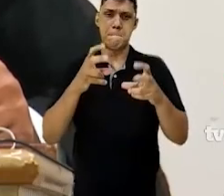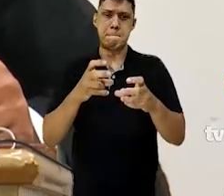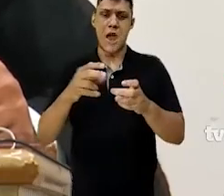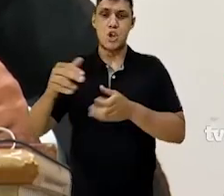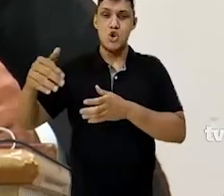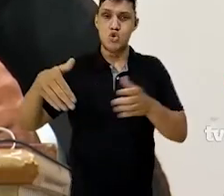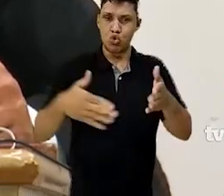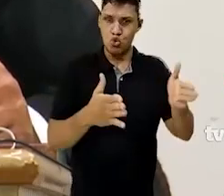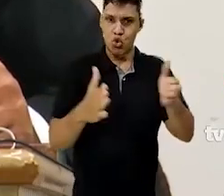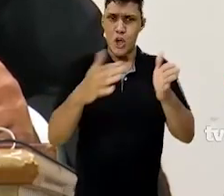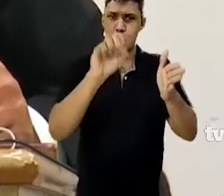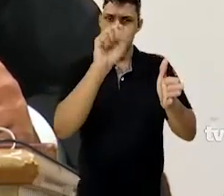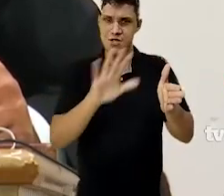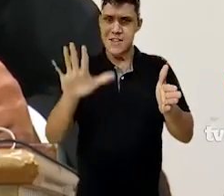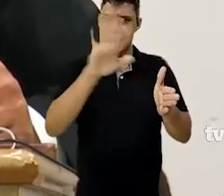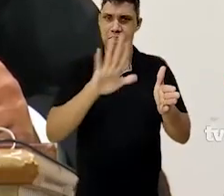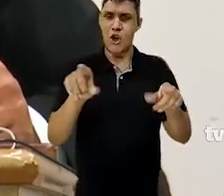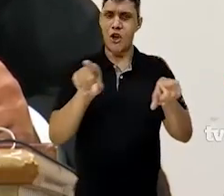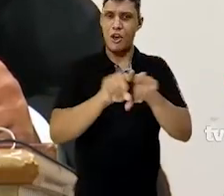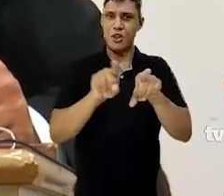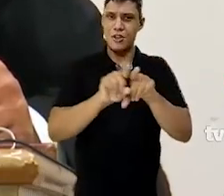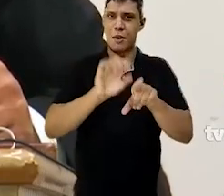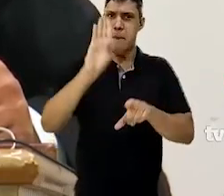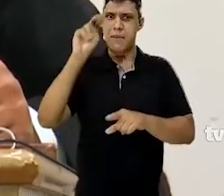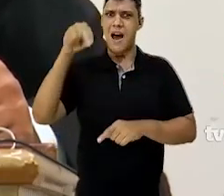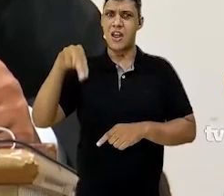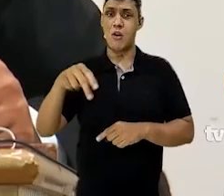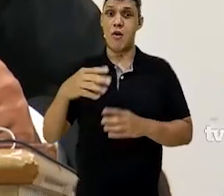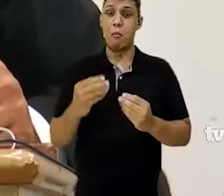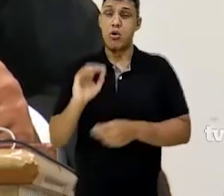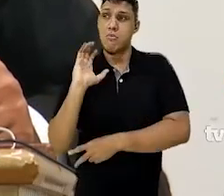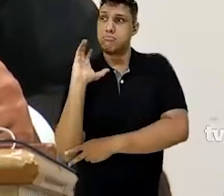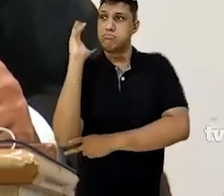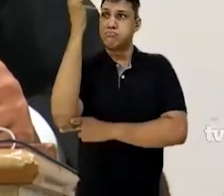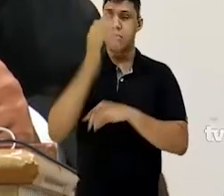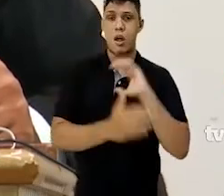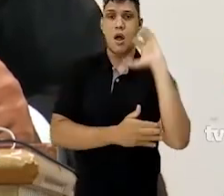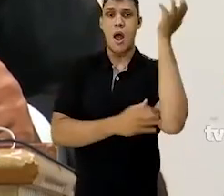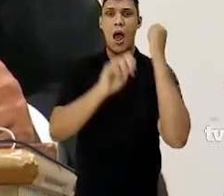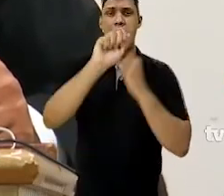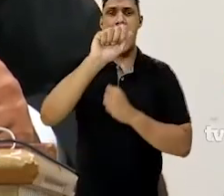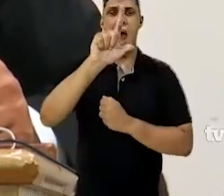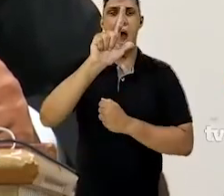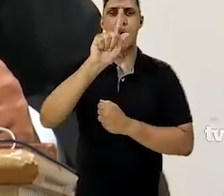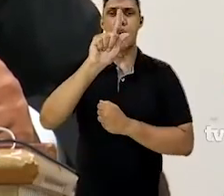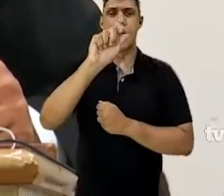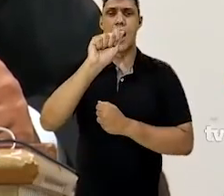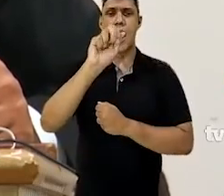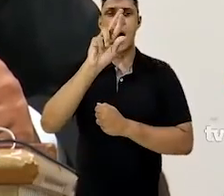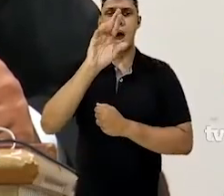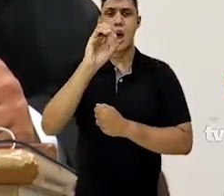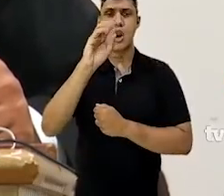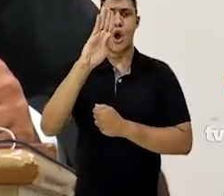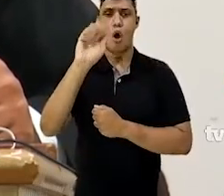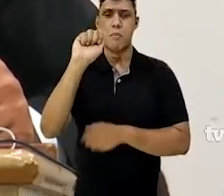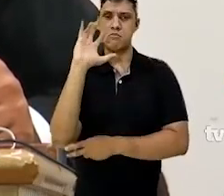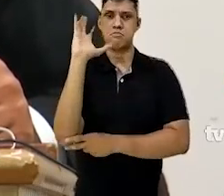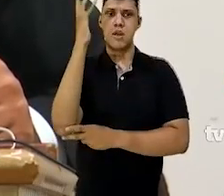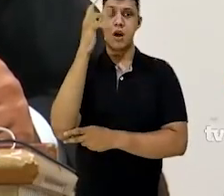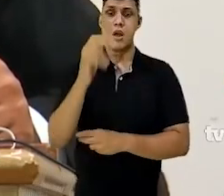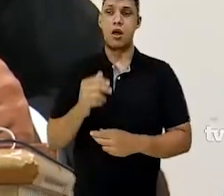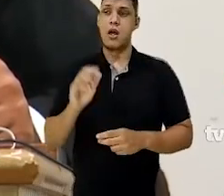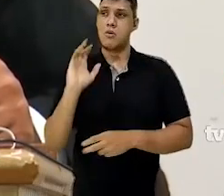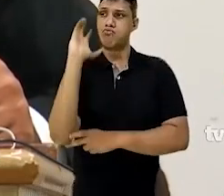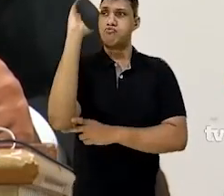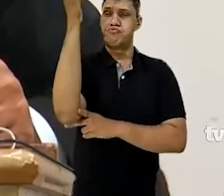Barra Nova uma grande quantidade de algarobas, uma grande quantidade de matas que deixa a nossa